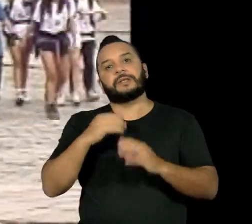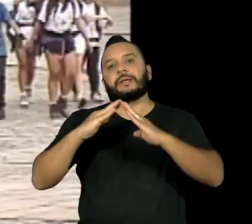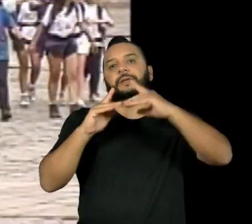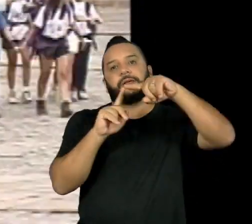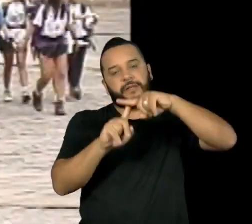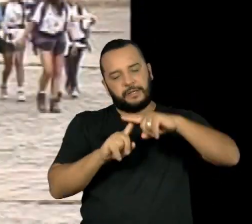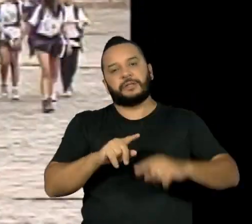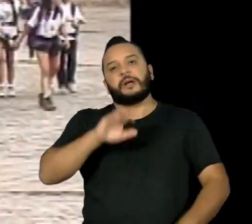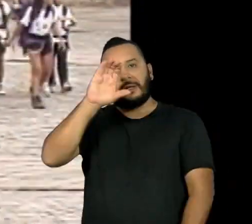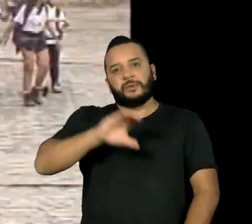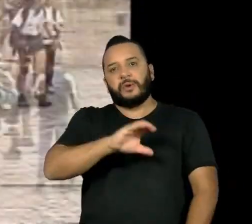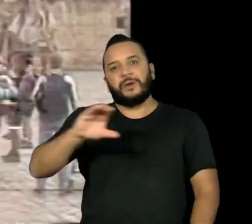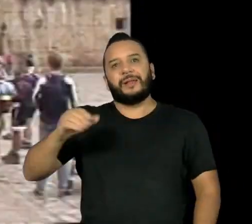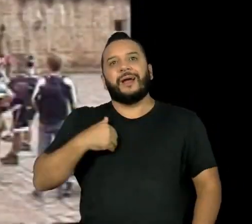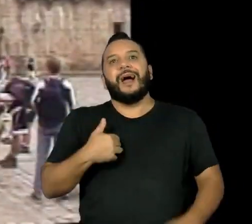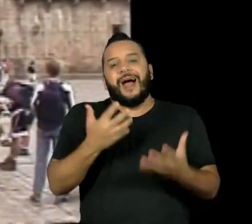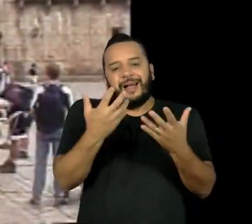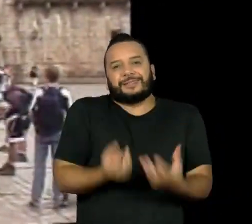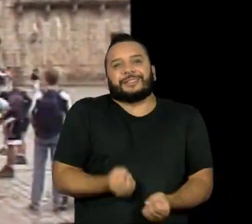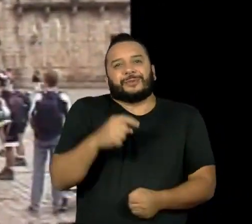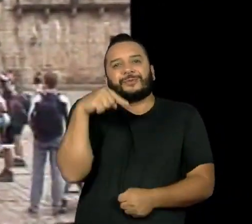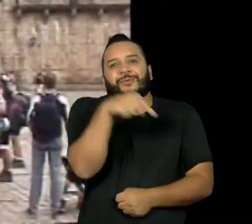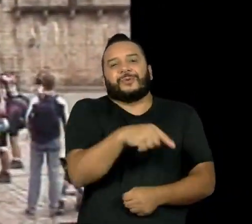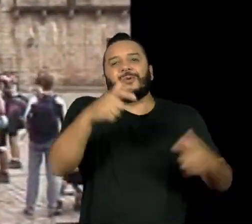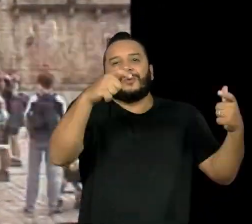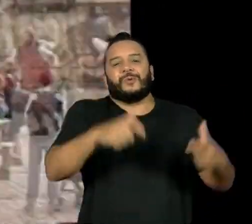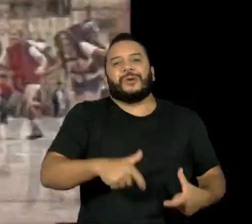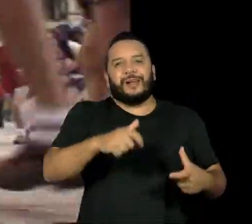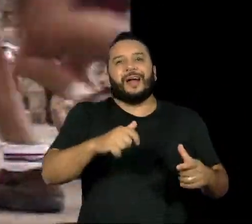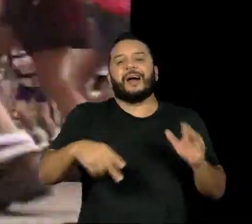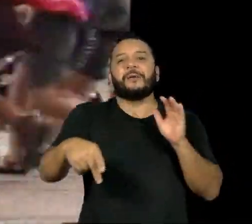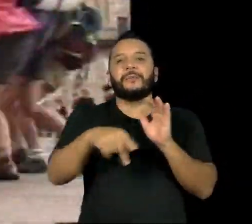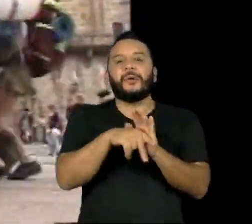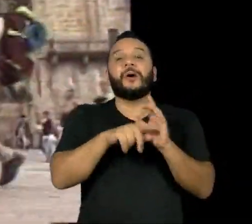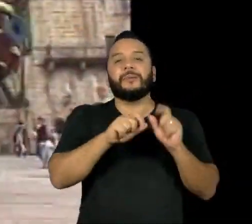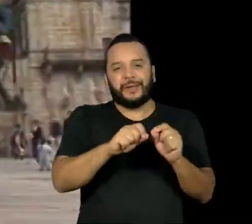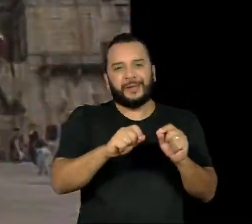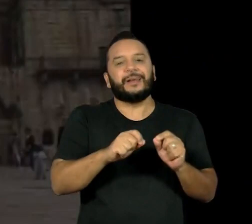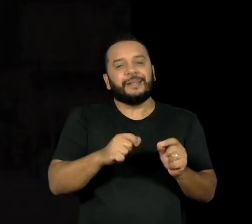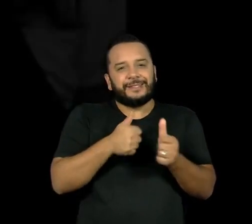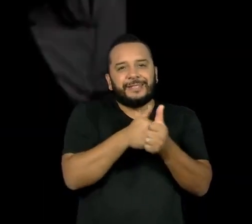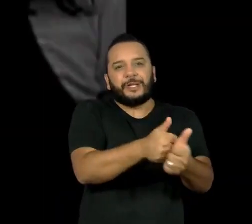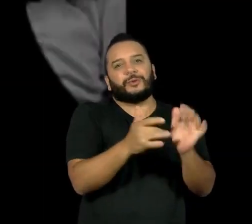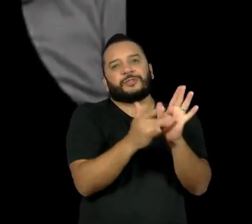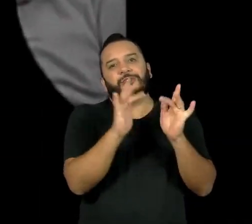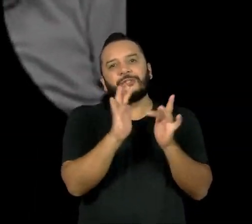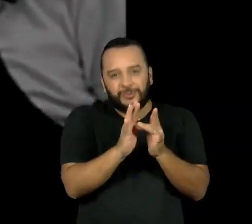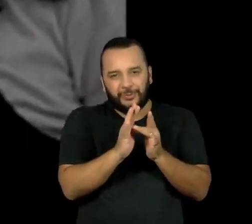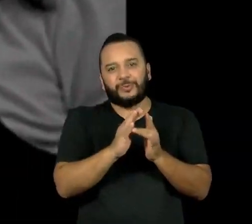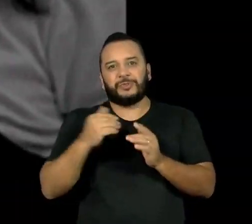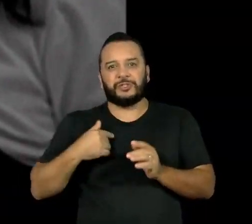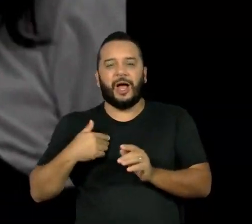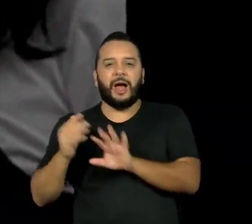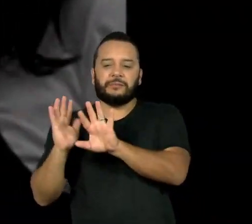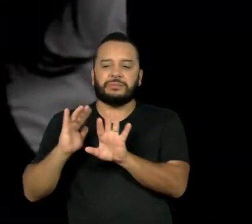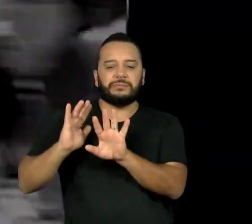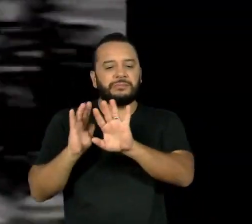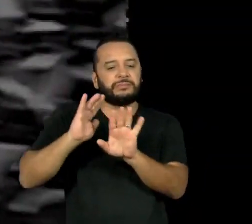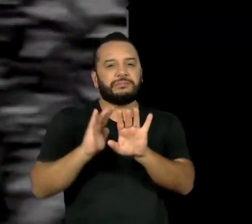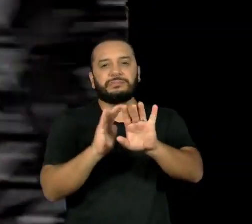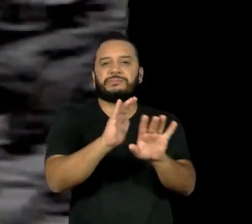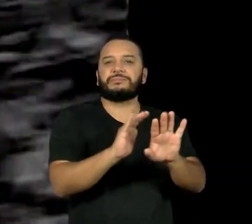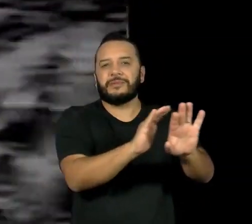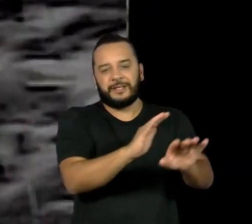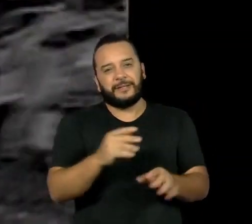como um dos 3 grandes centros cristãos de peregrinação. Baby Consuelo percorreu o caminho de